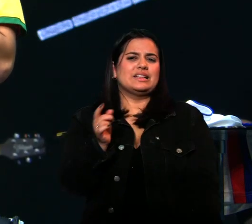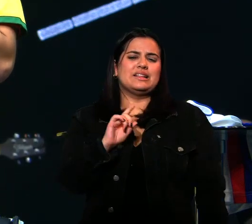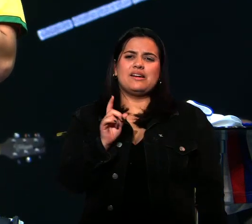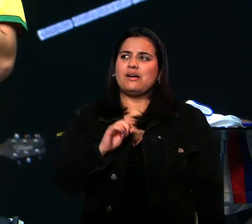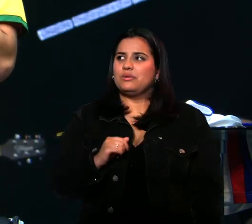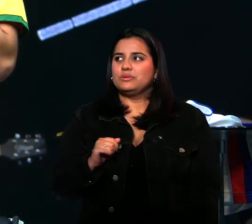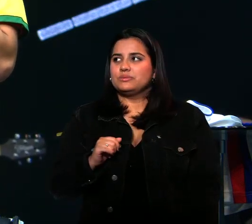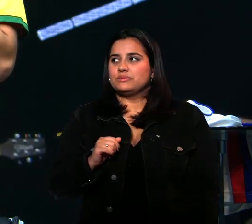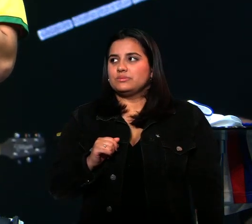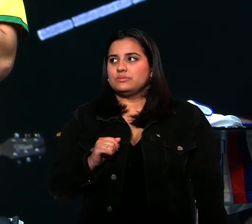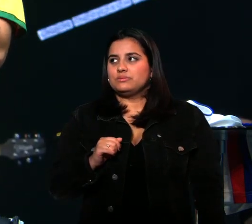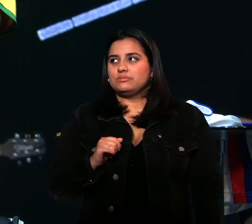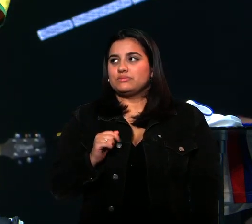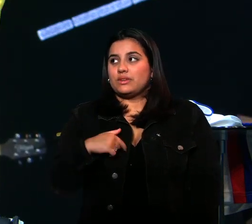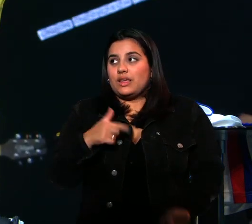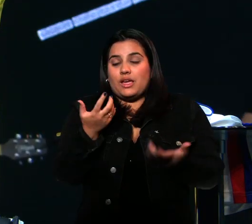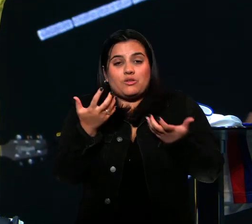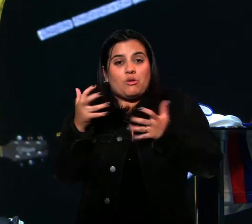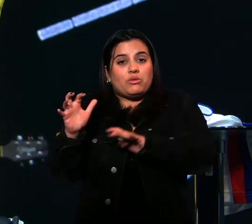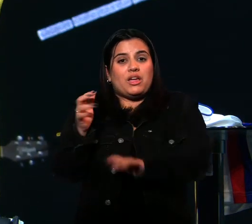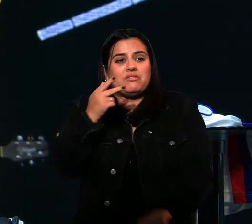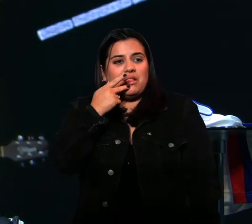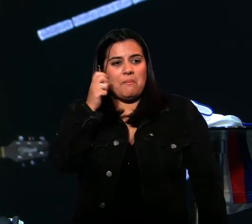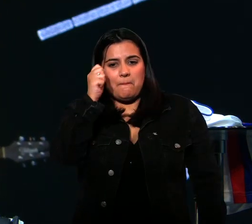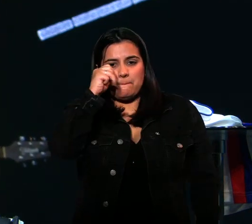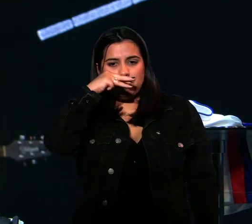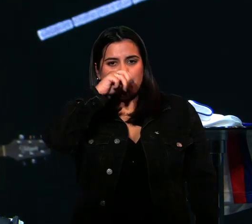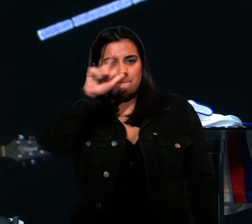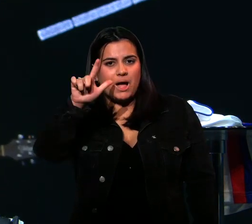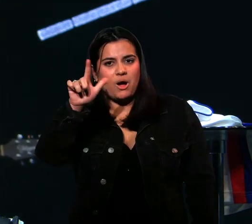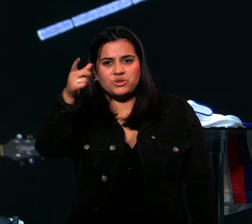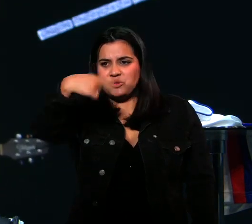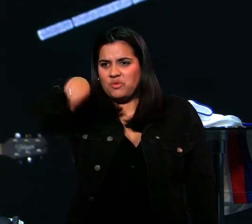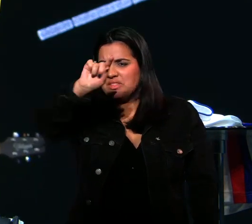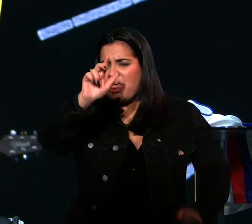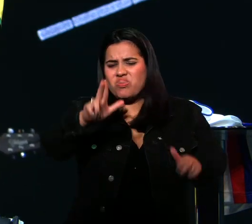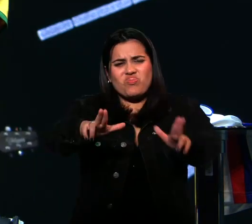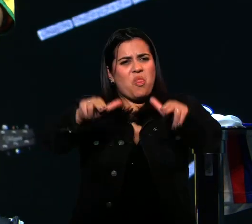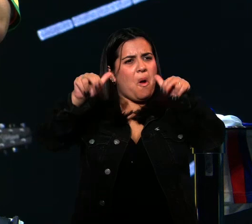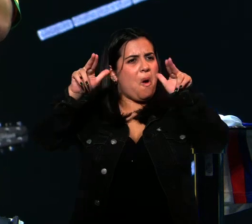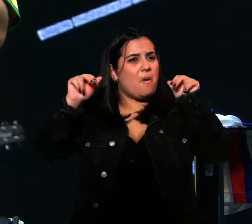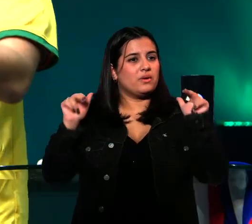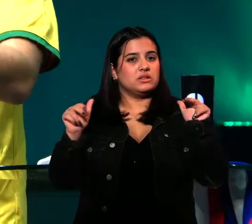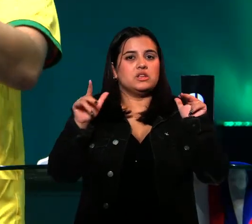causa. Eu não quero mais falar mal de ninguém, seja presencialmente, seja pelas